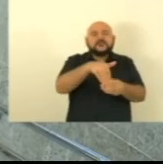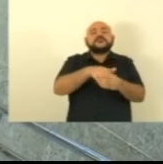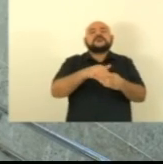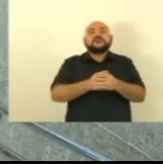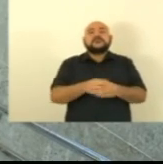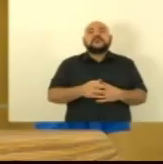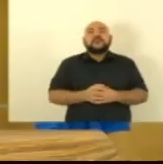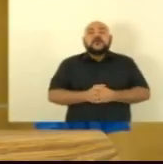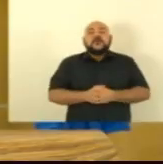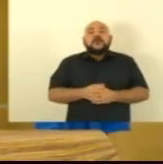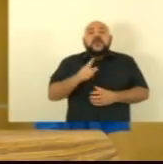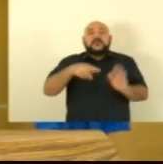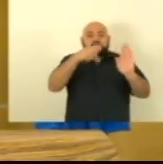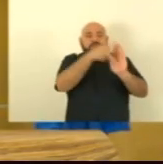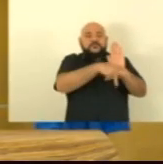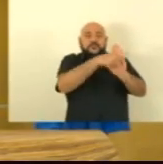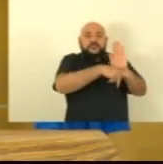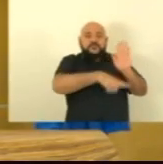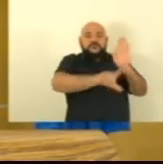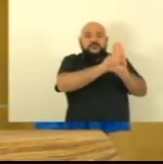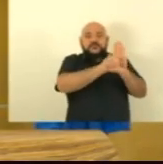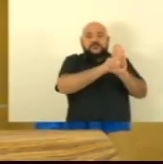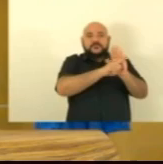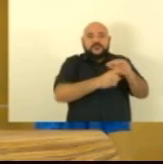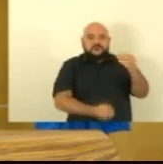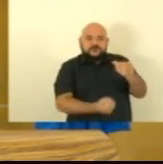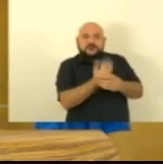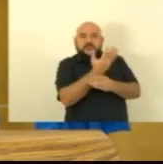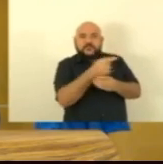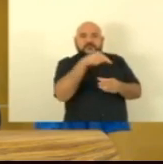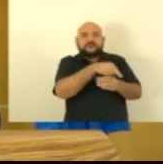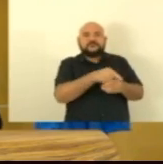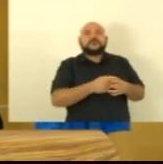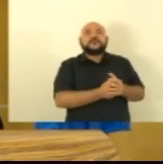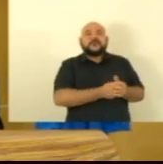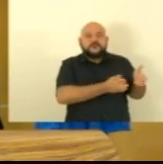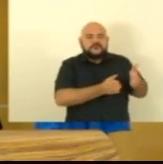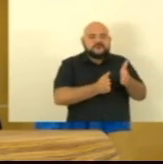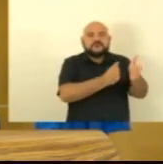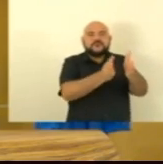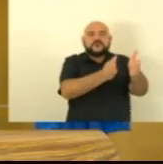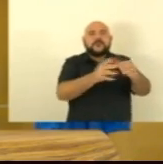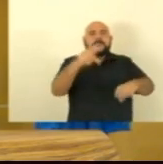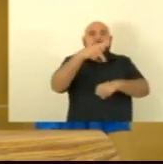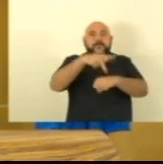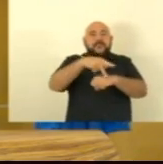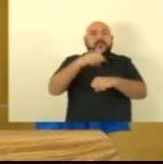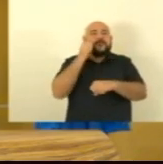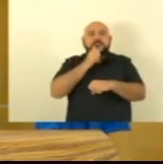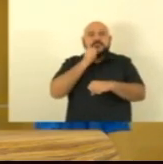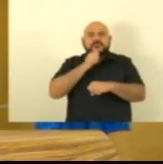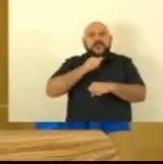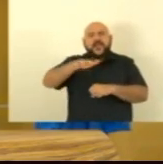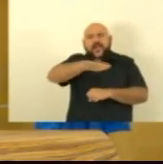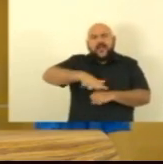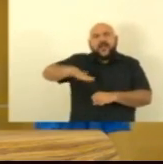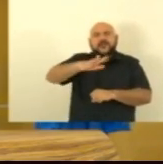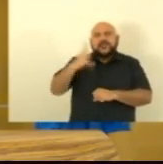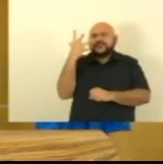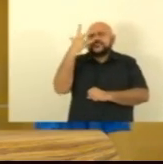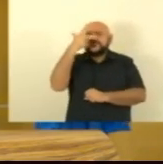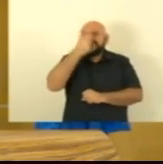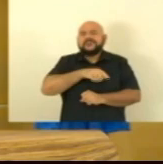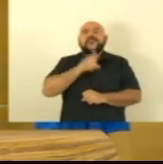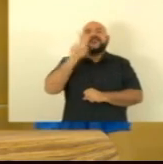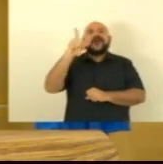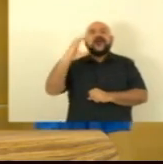unanimidade do projeto de lei que cria a rota turística de Pedra Menina. Pedra Menina, que é uma região linda do Caparaó,